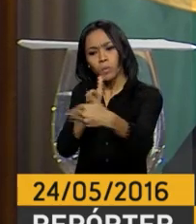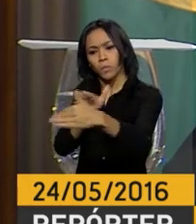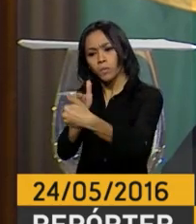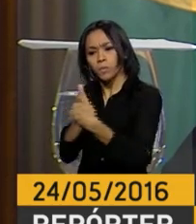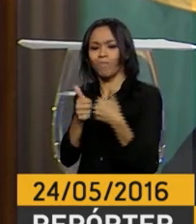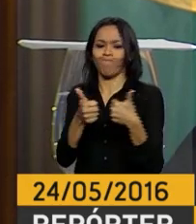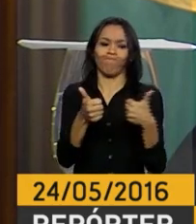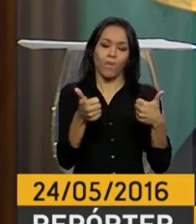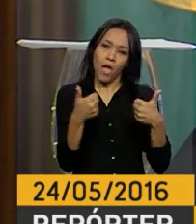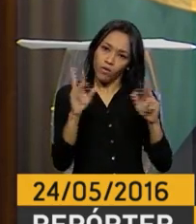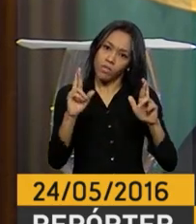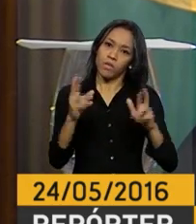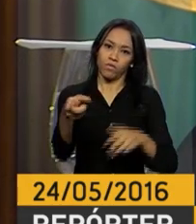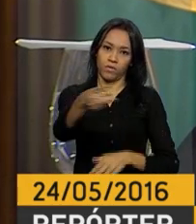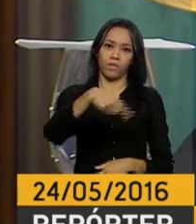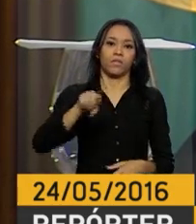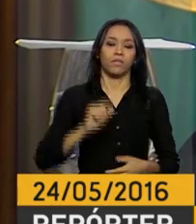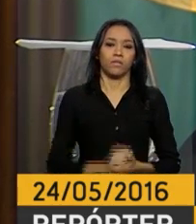E é isso que eu espero dos senhores.